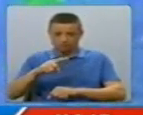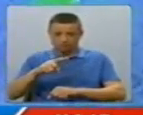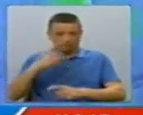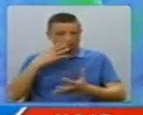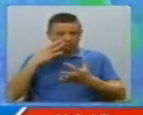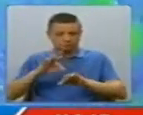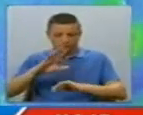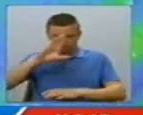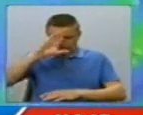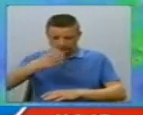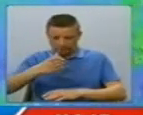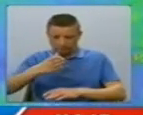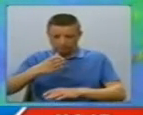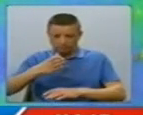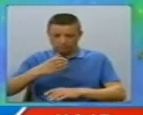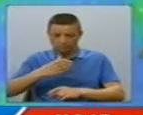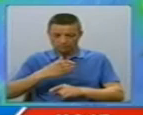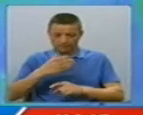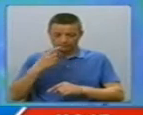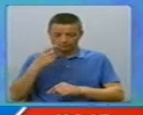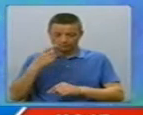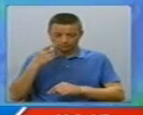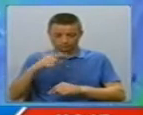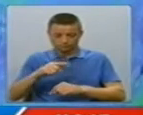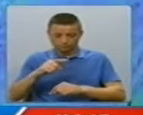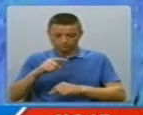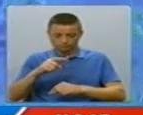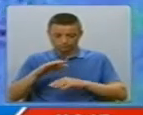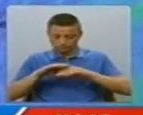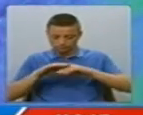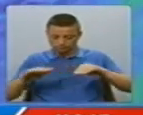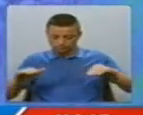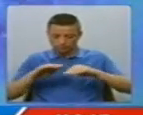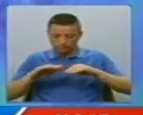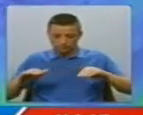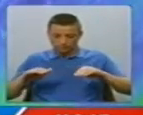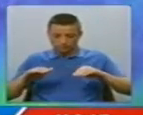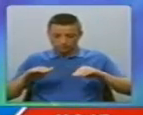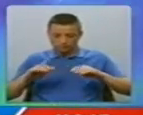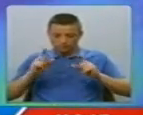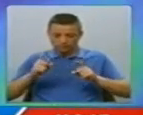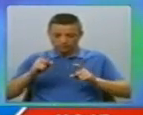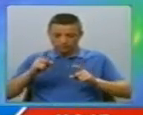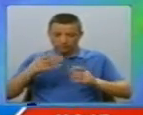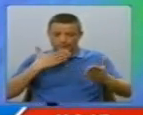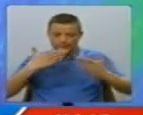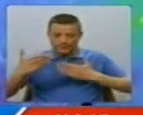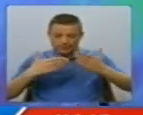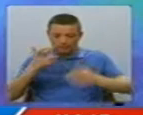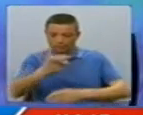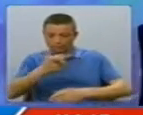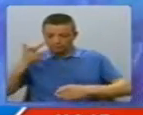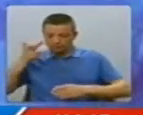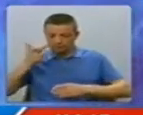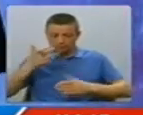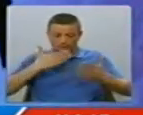que já sabemos. É que, ao nível de os ventos, a velocidade dos ventos, a velocidade da atmosfera, digamos